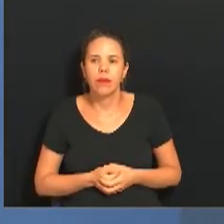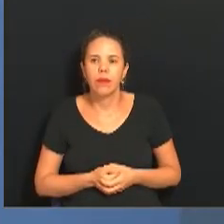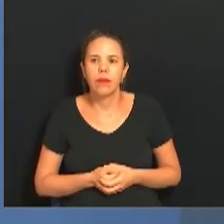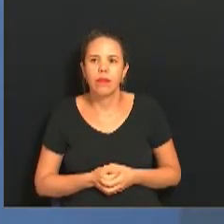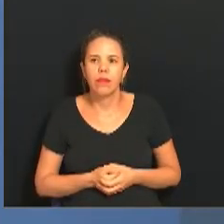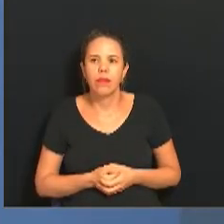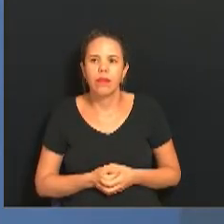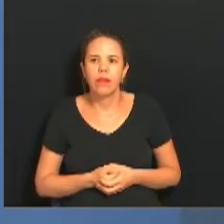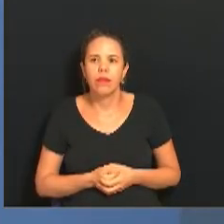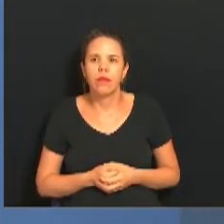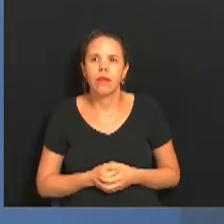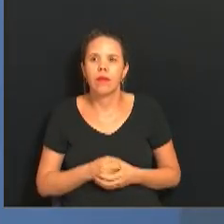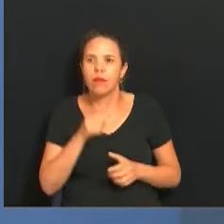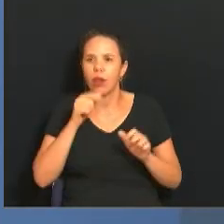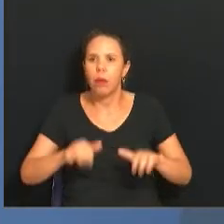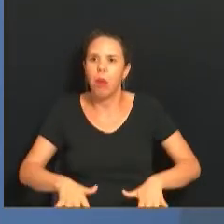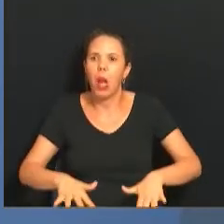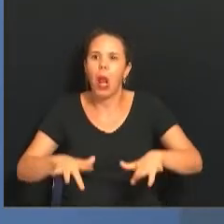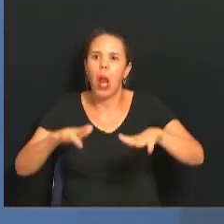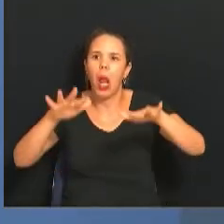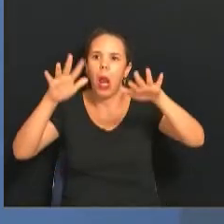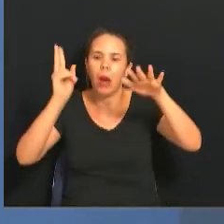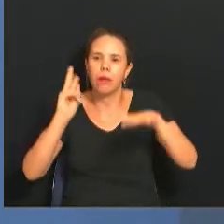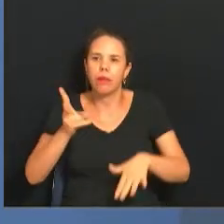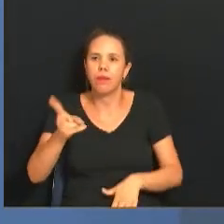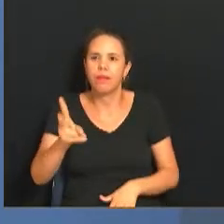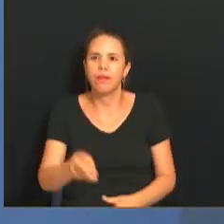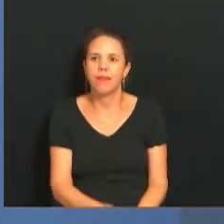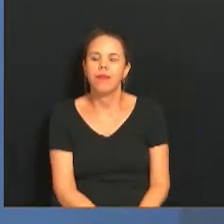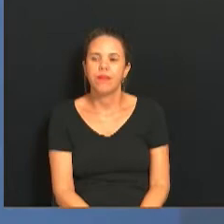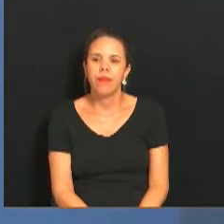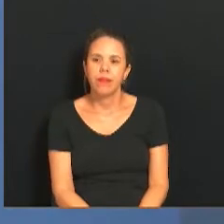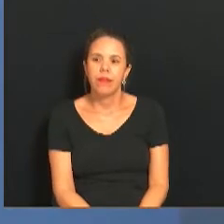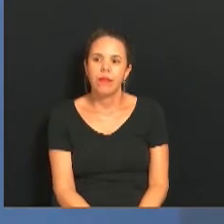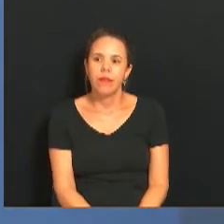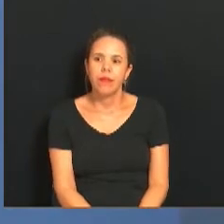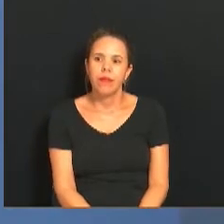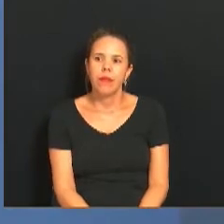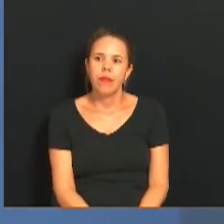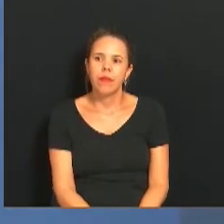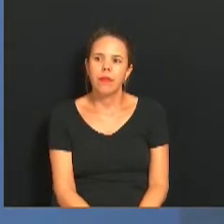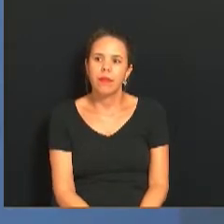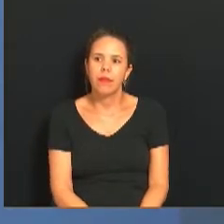os alagamentos que têm sido constantes aqui na cidade.